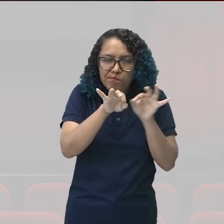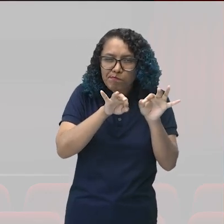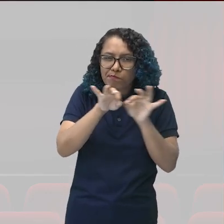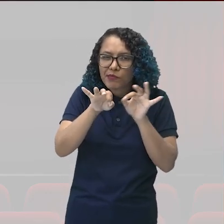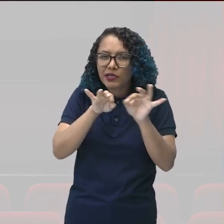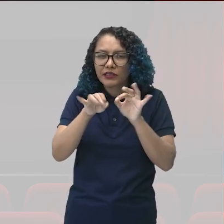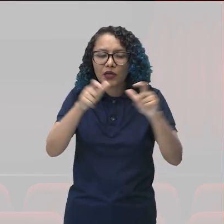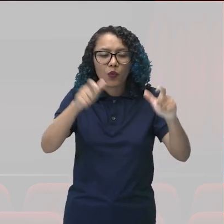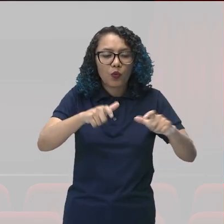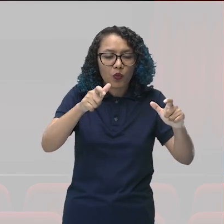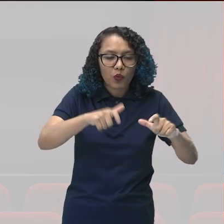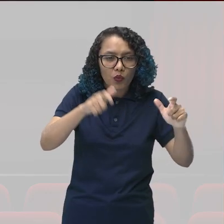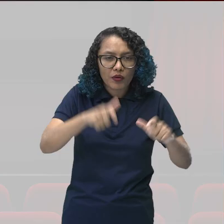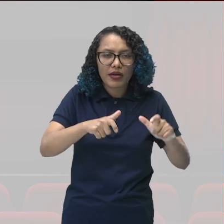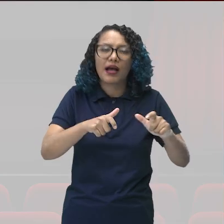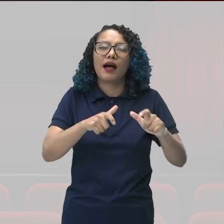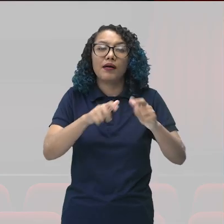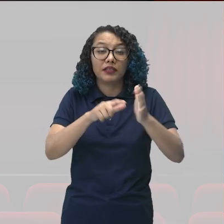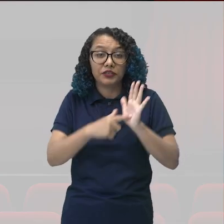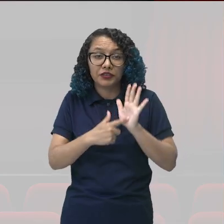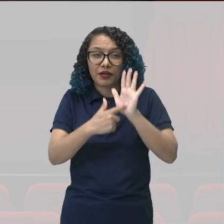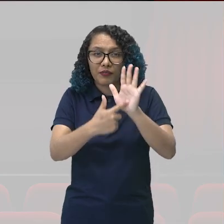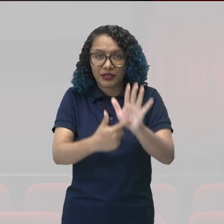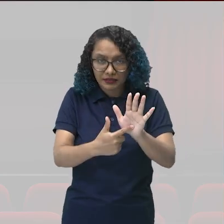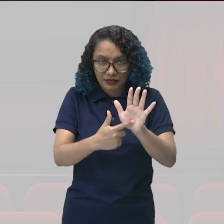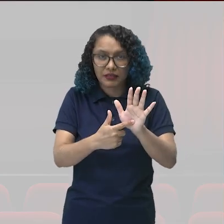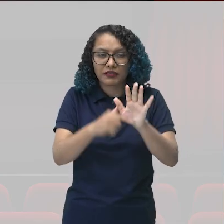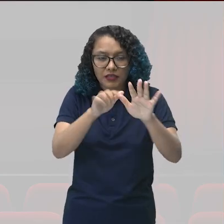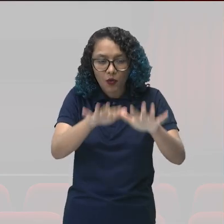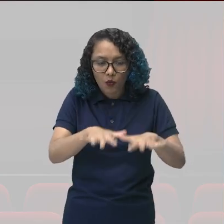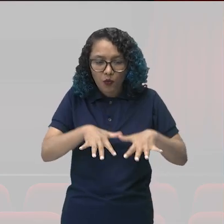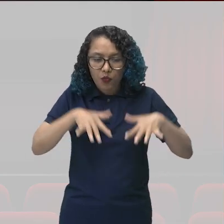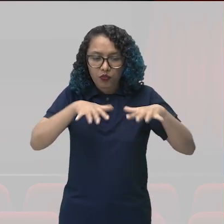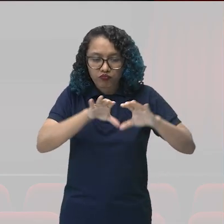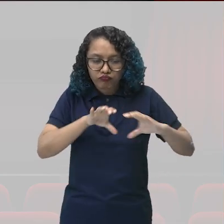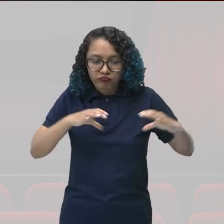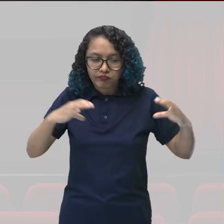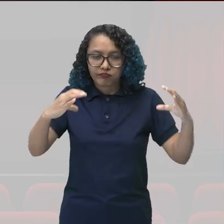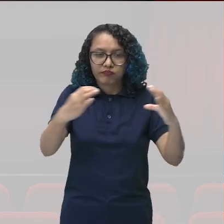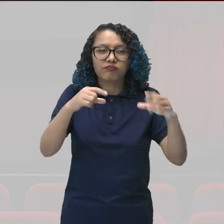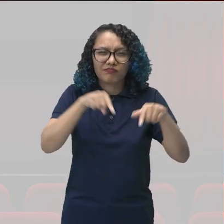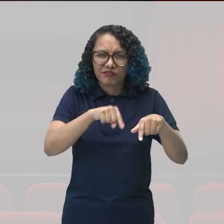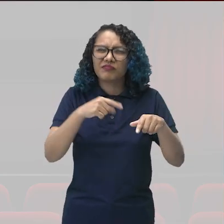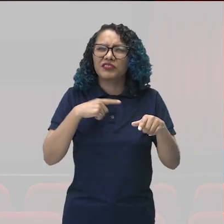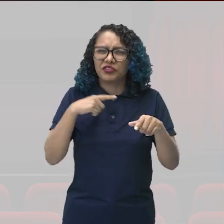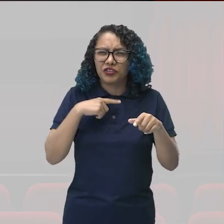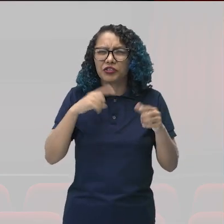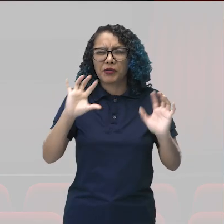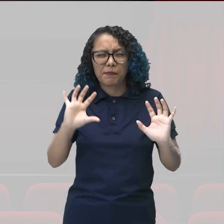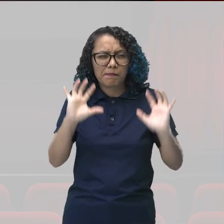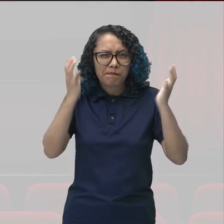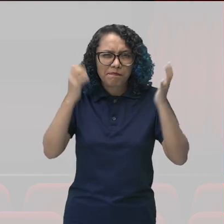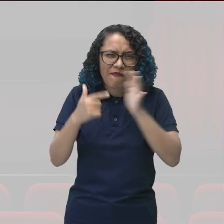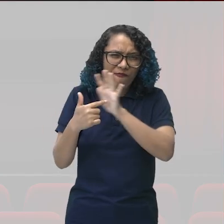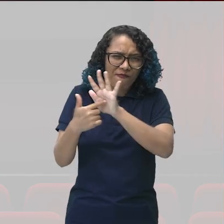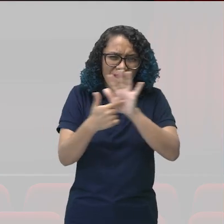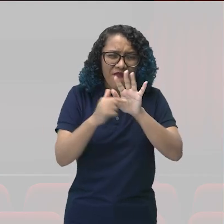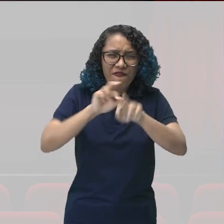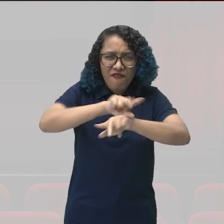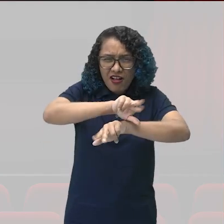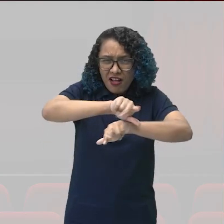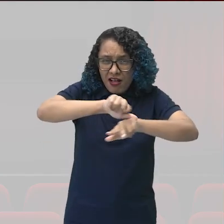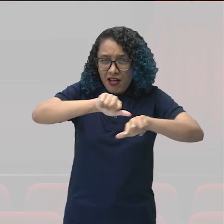construir o palco ali do teatro, o anfiteatro, onde aconteciam grandes espetáculos. E até